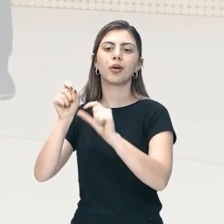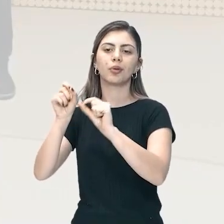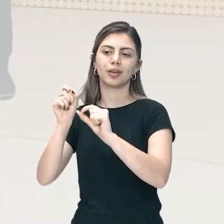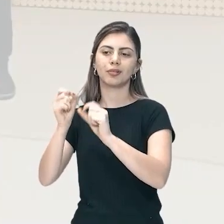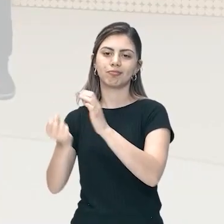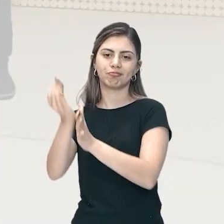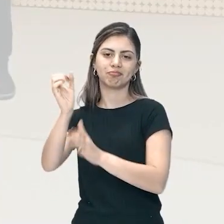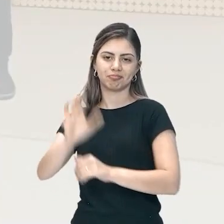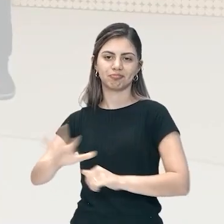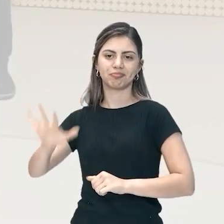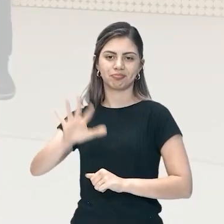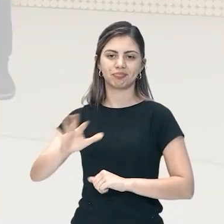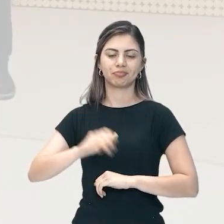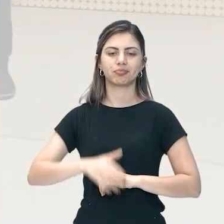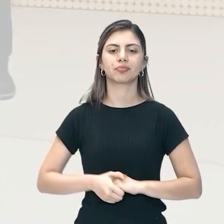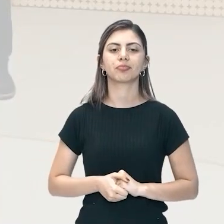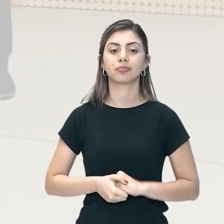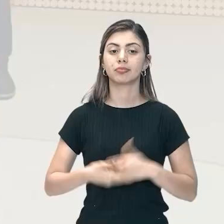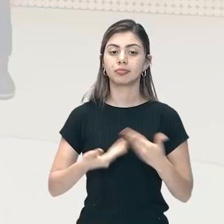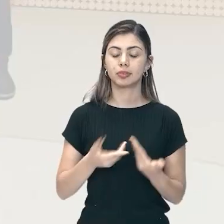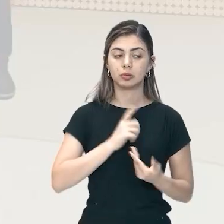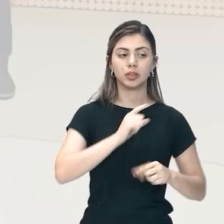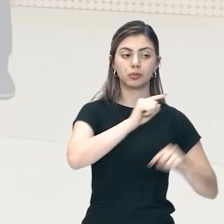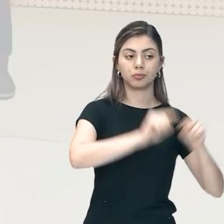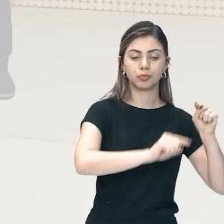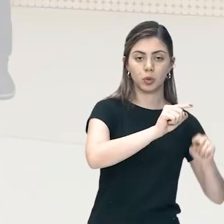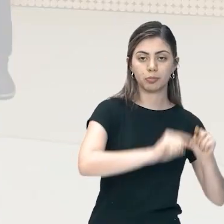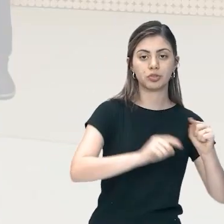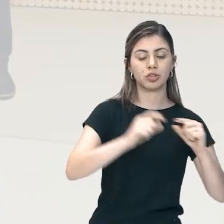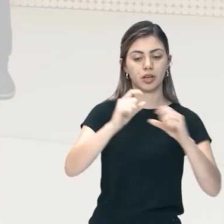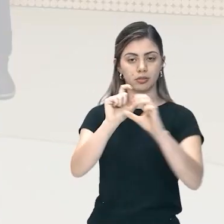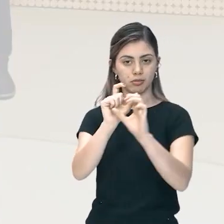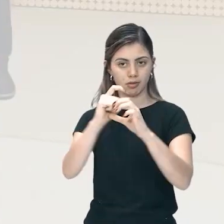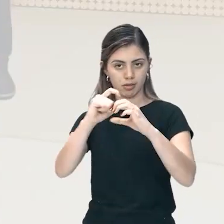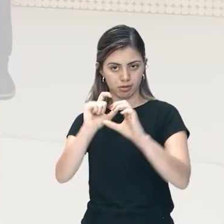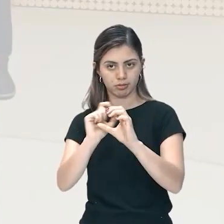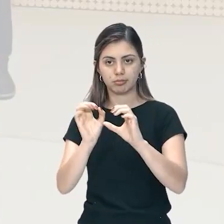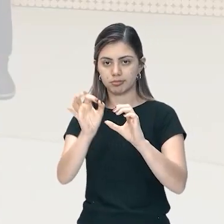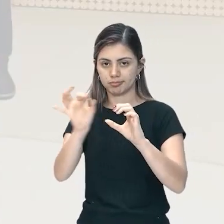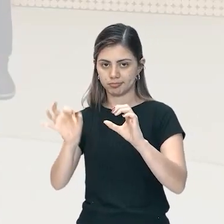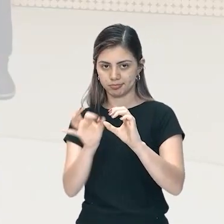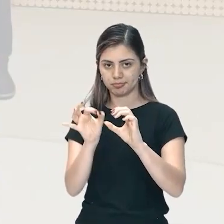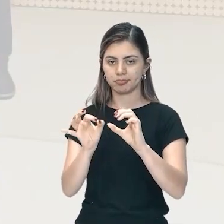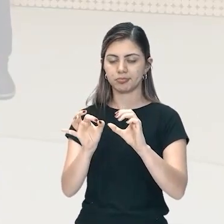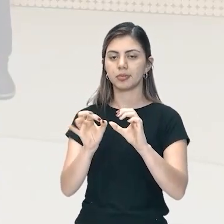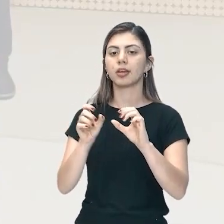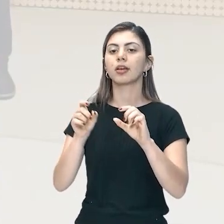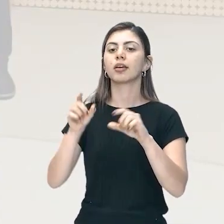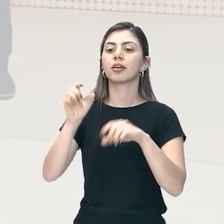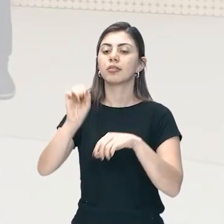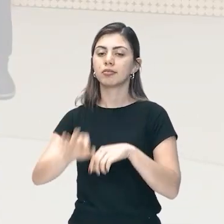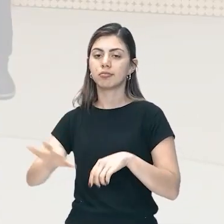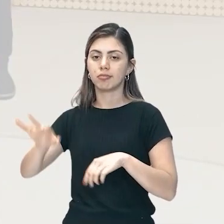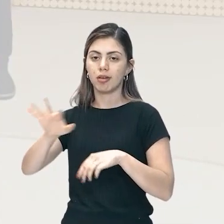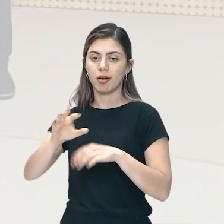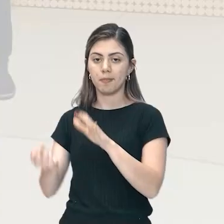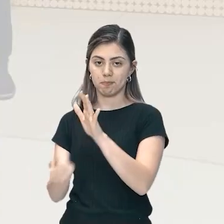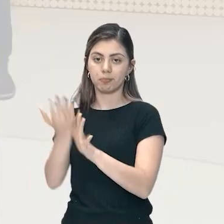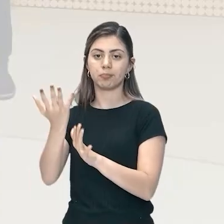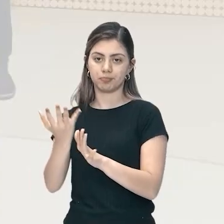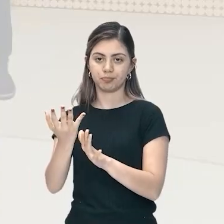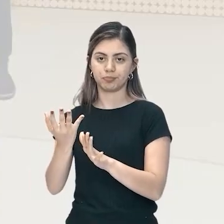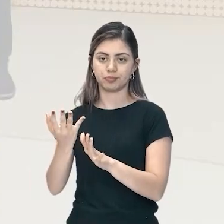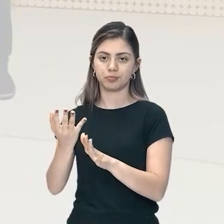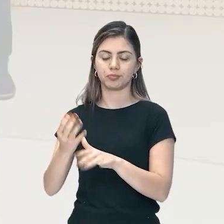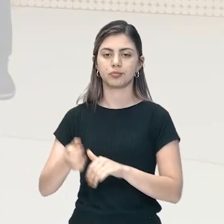tá, pessoal? Então, eu tenho o objeto, a lente, que nesse caso é uma lente convexa, e aí uma imagem real, tá,